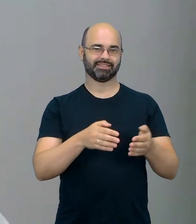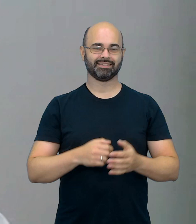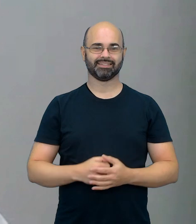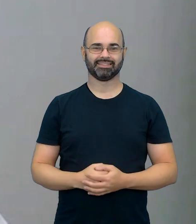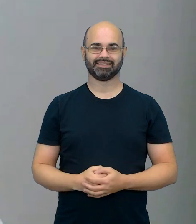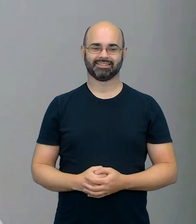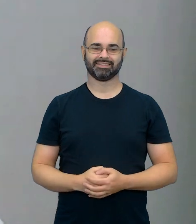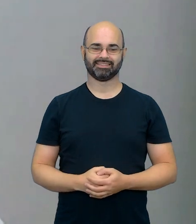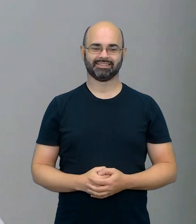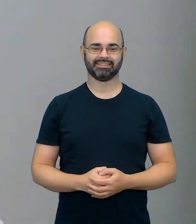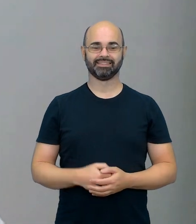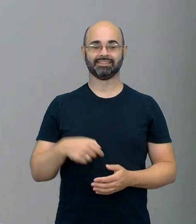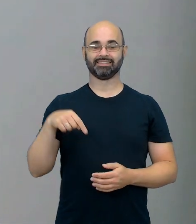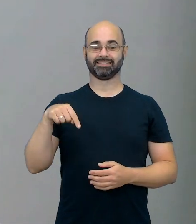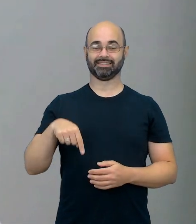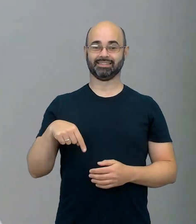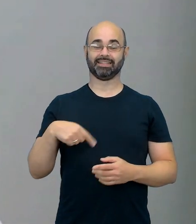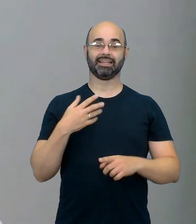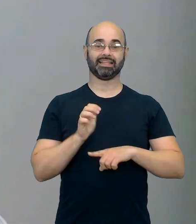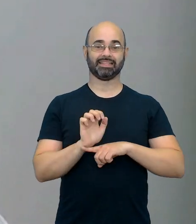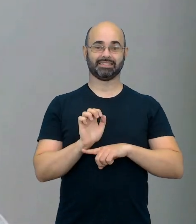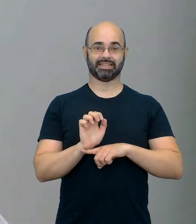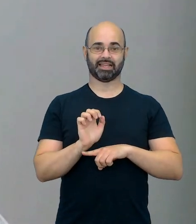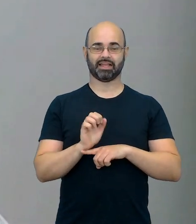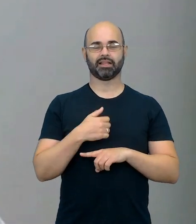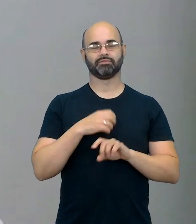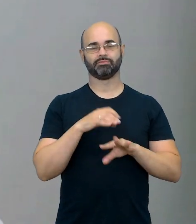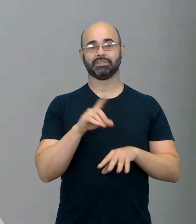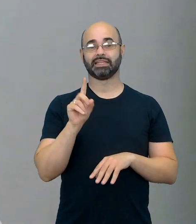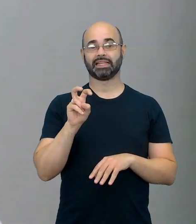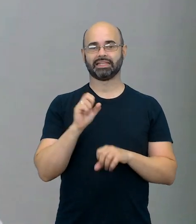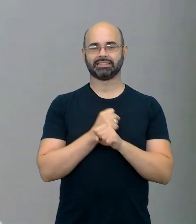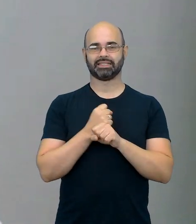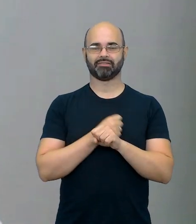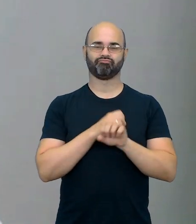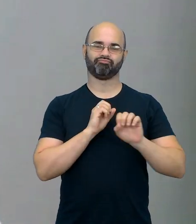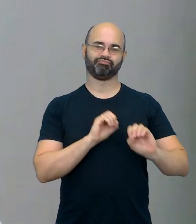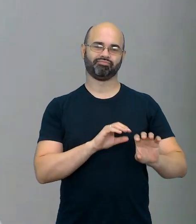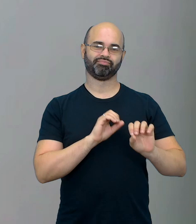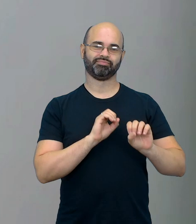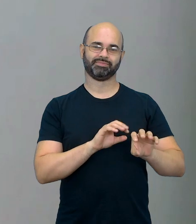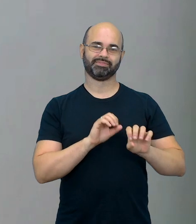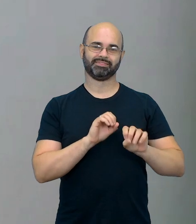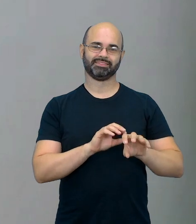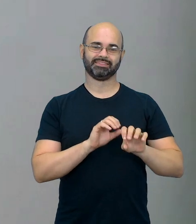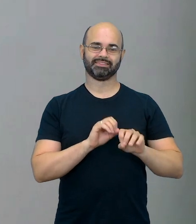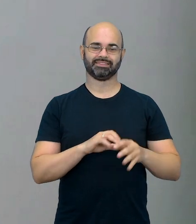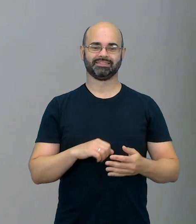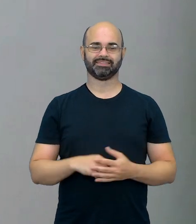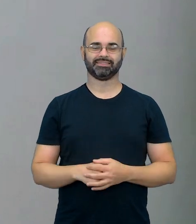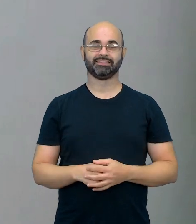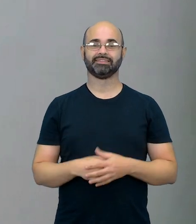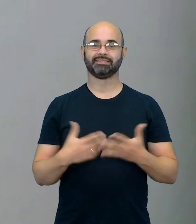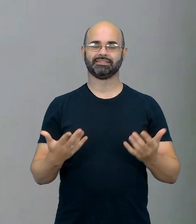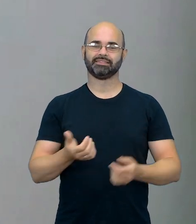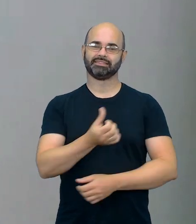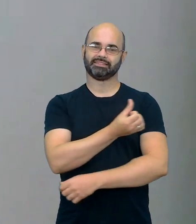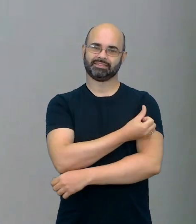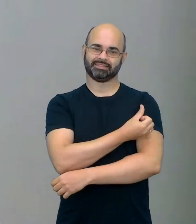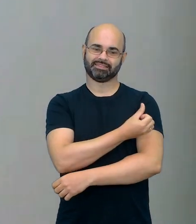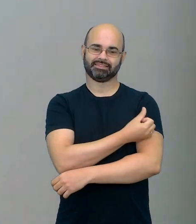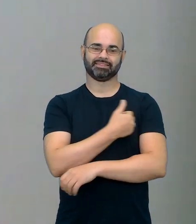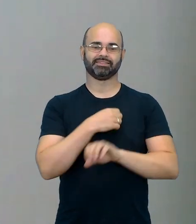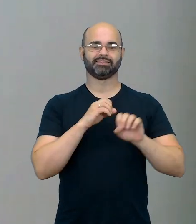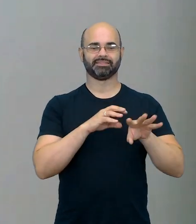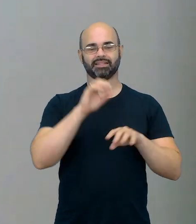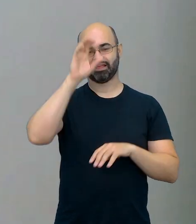leciono no estado há 15 anos. E novamente vou trabalhar com vocês com os sextos anos, a apostila